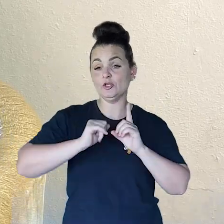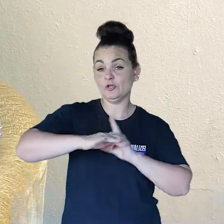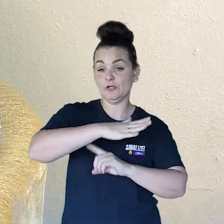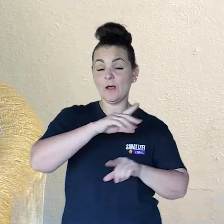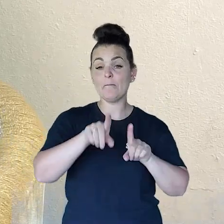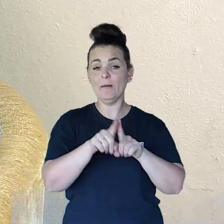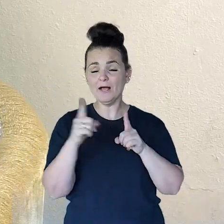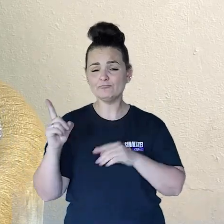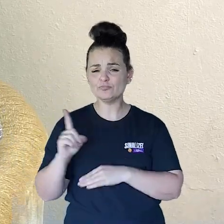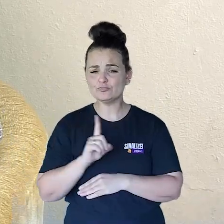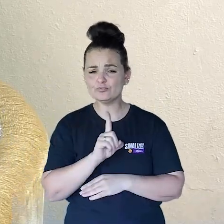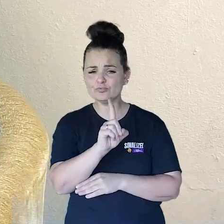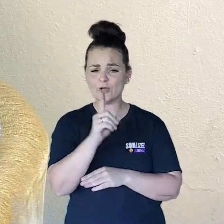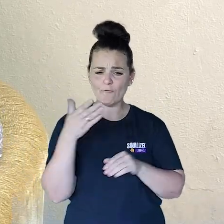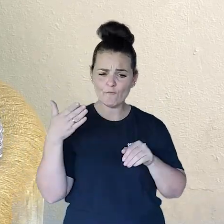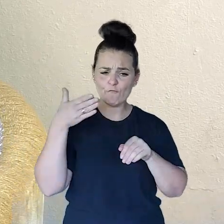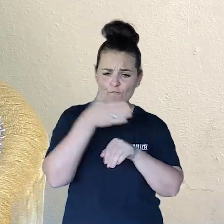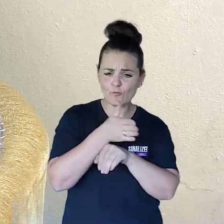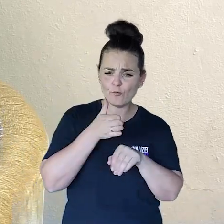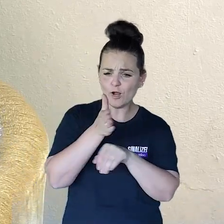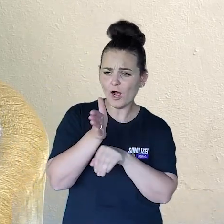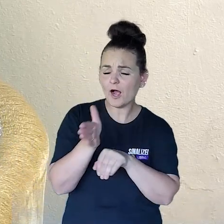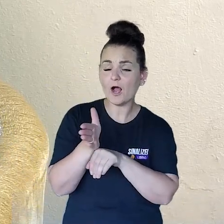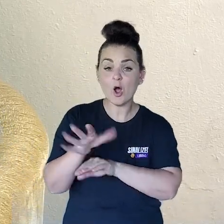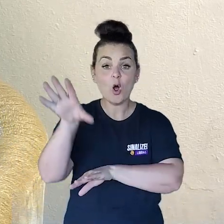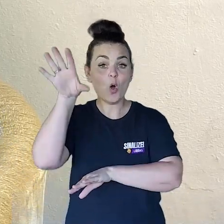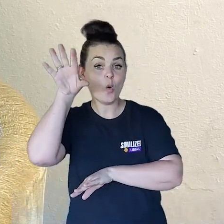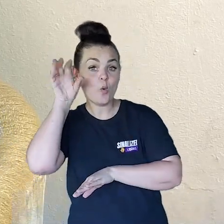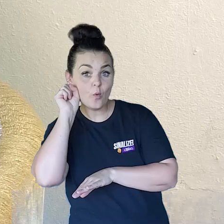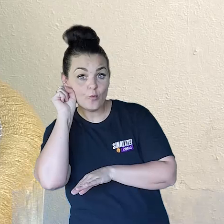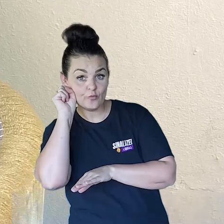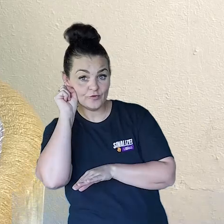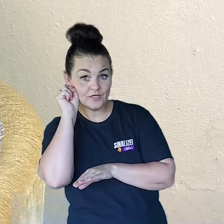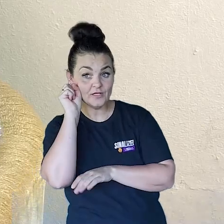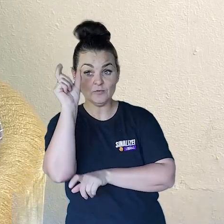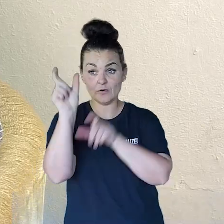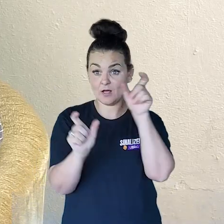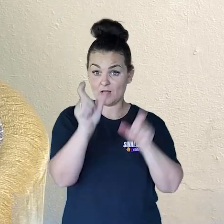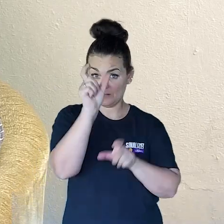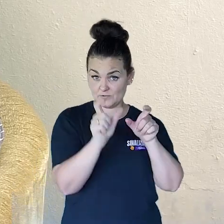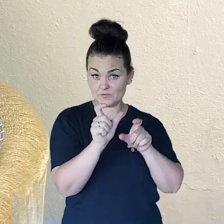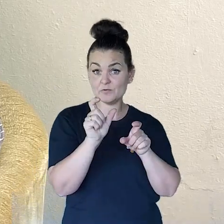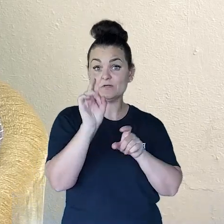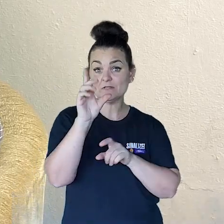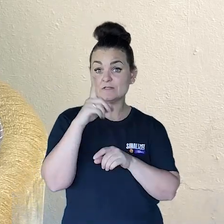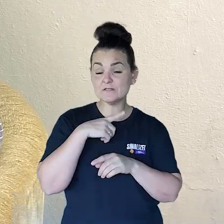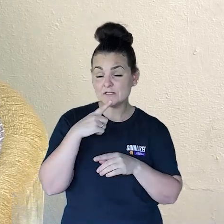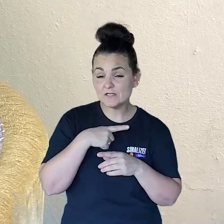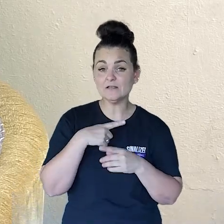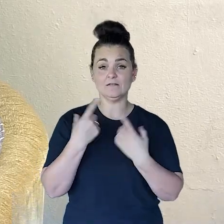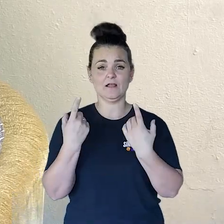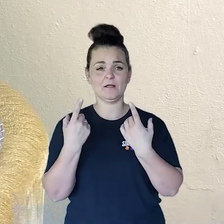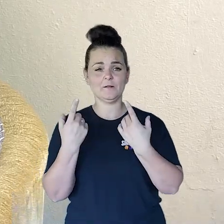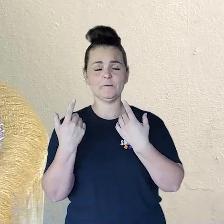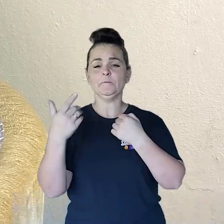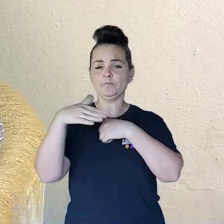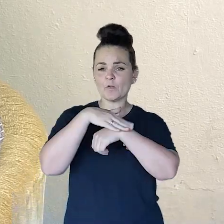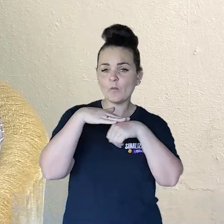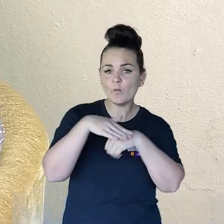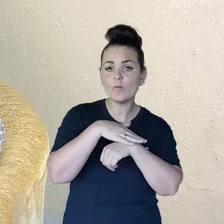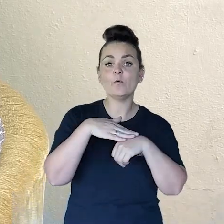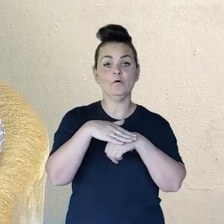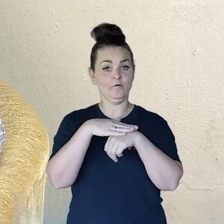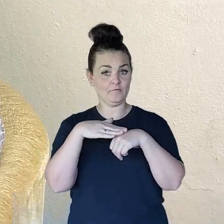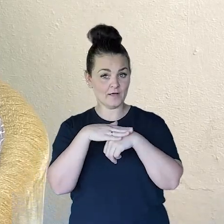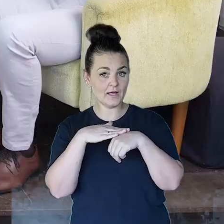comunidades, ouvindo os problemas e trazendo para o debate. Vejo sempre que o debate ele tem que se dar de forma